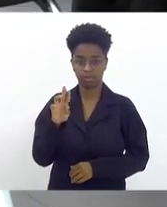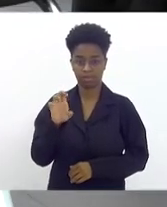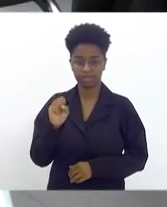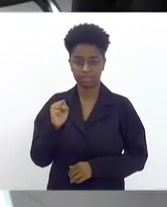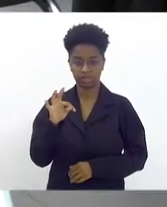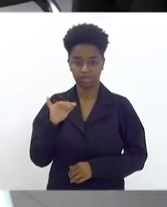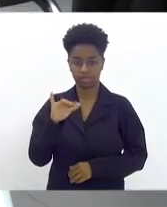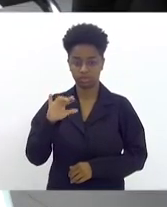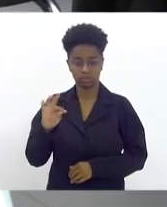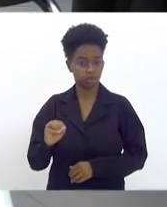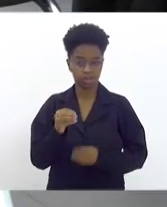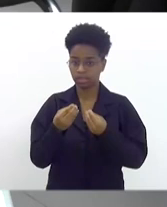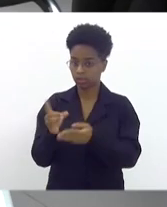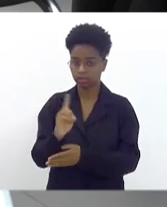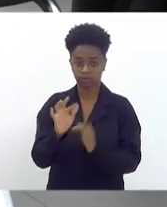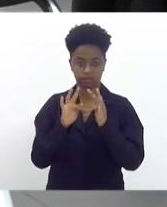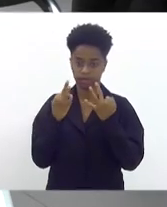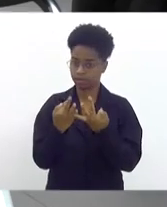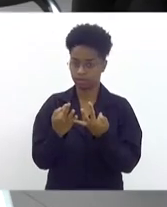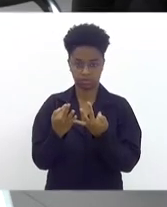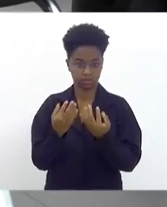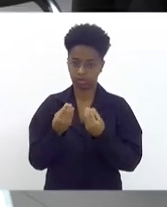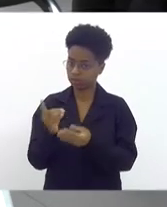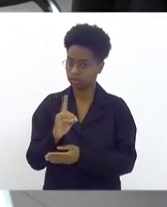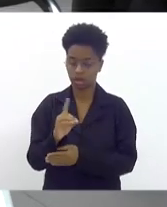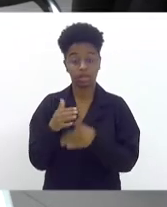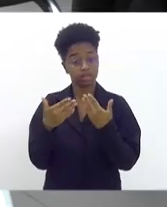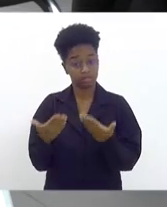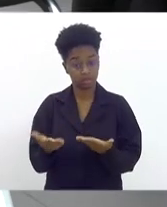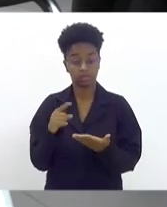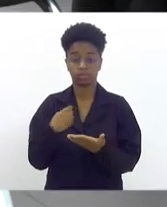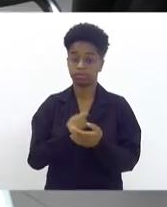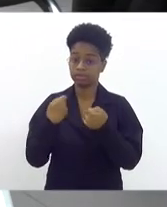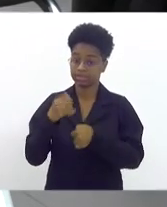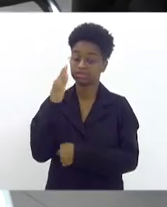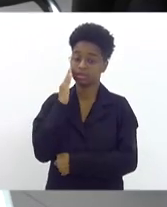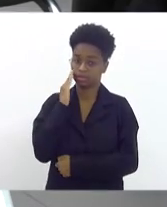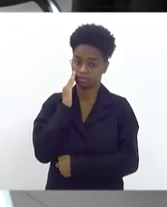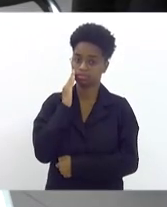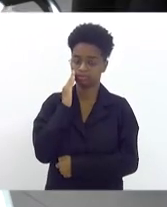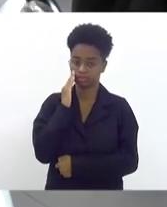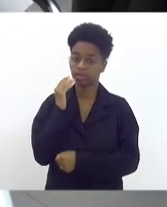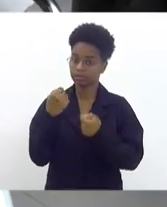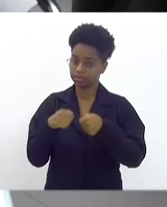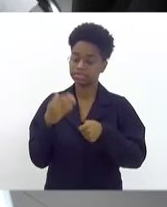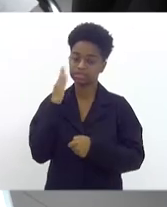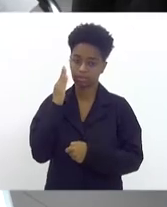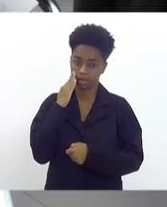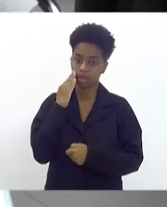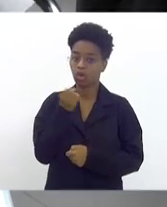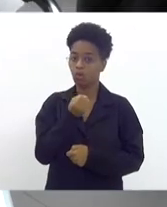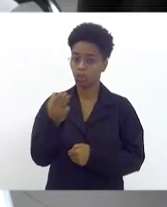herdeiros. Fica para o ECAD como crédito prescrito. Então, a gente tem que saber. A gente tem que saber quanto que ficou